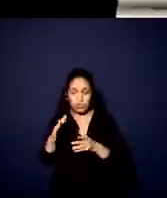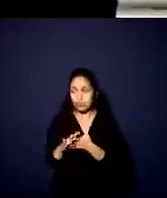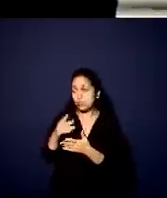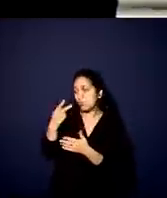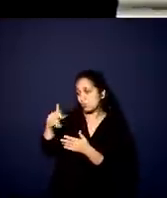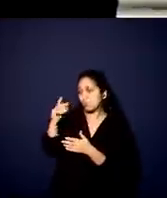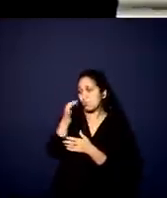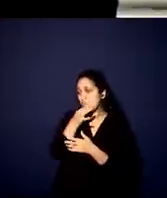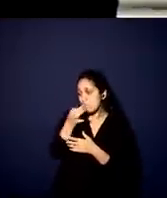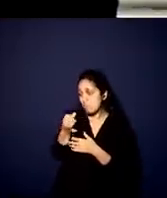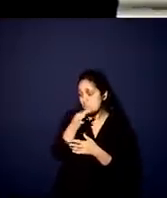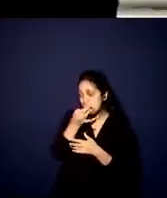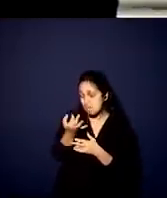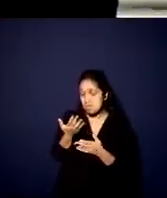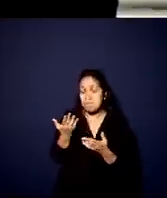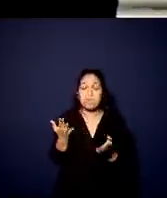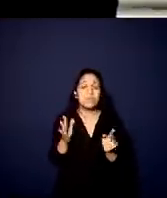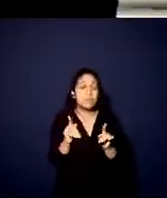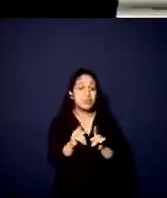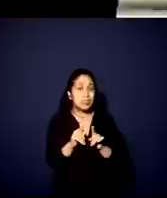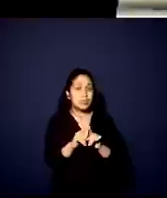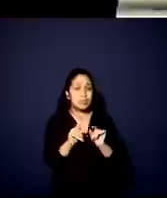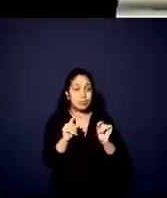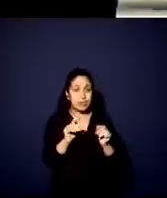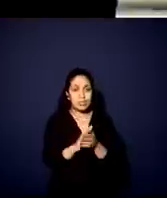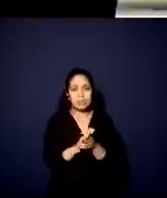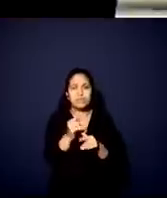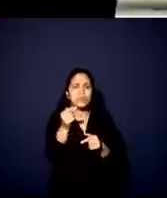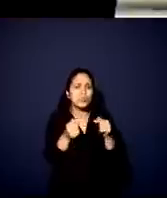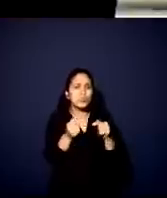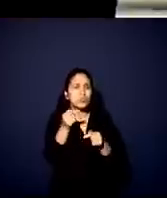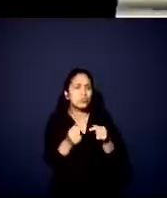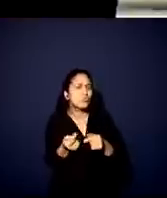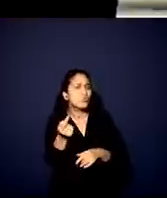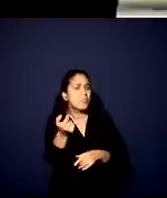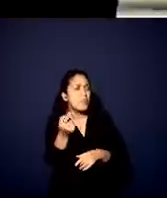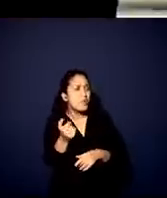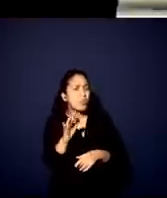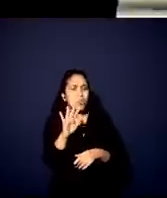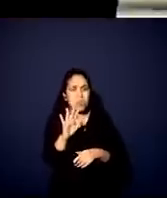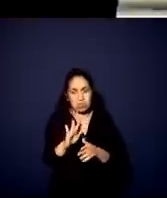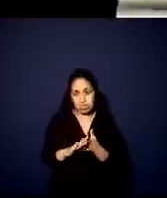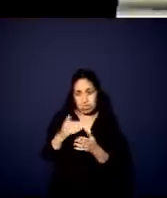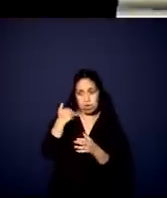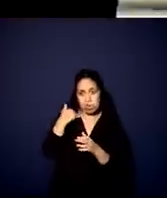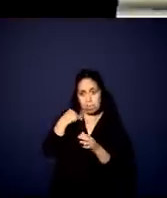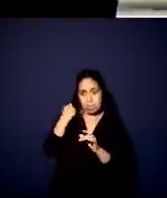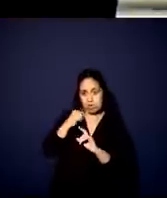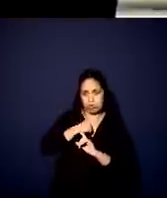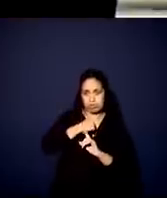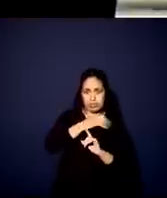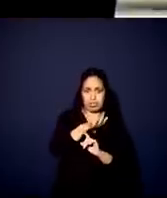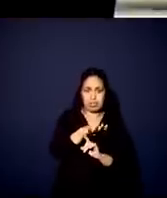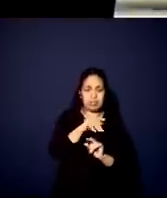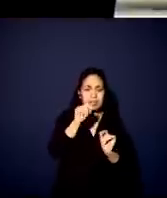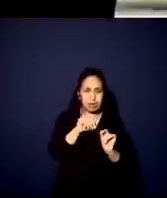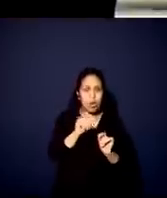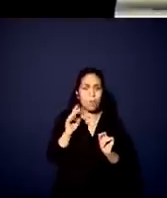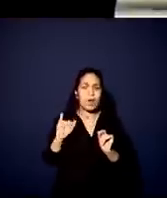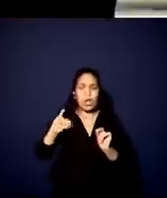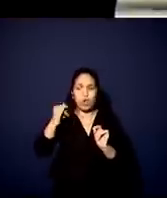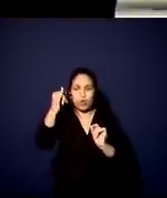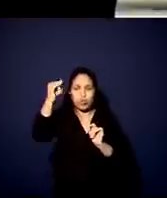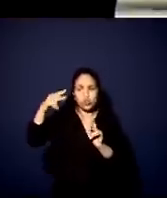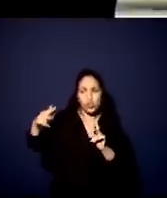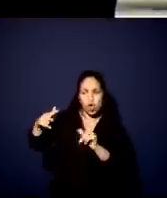opinião sobre isso e também assim se discute pouco para uma vez que o banco central criar as condições realmente para colocar o juros para onde